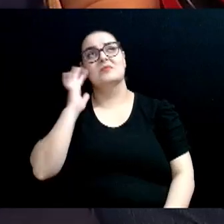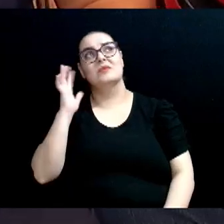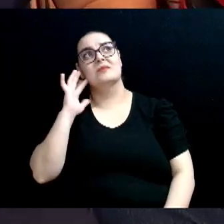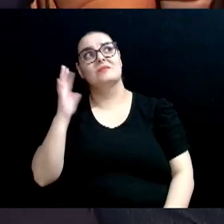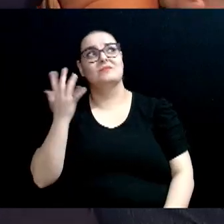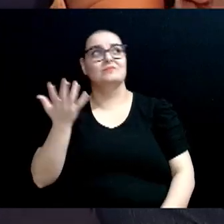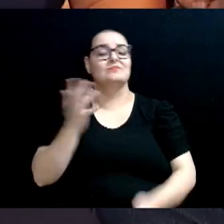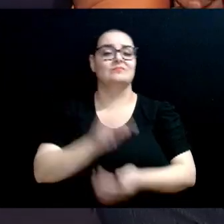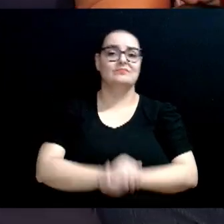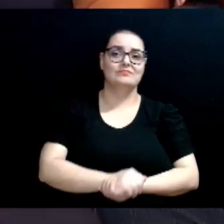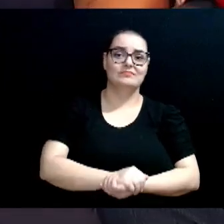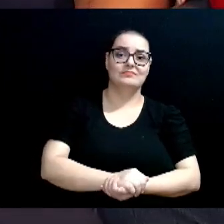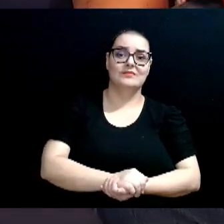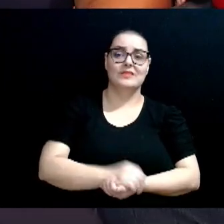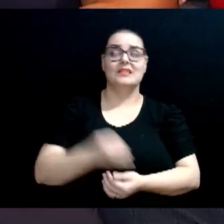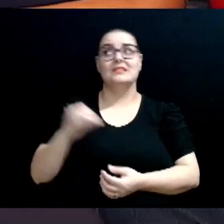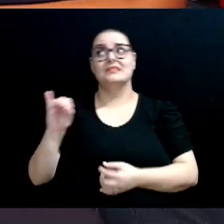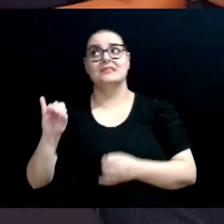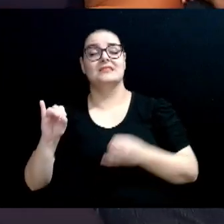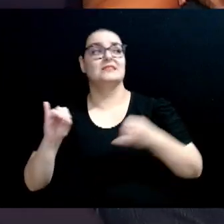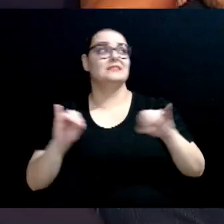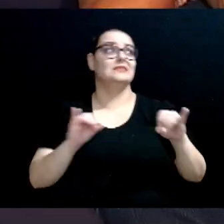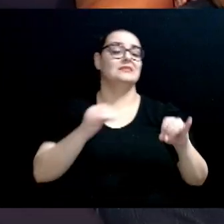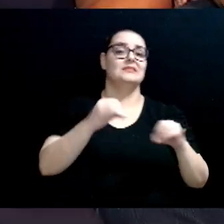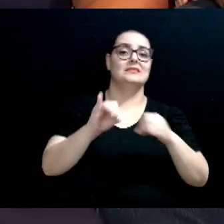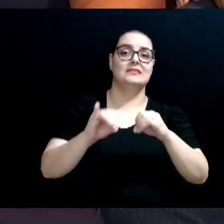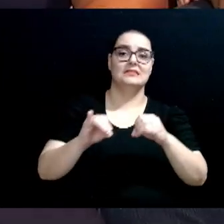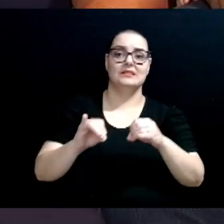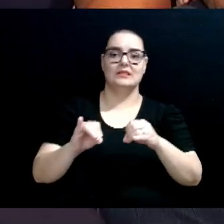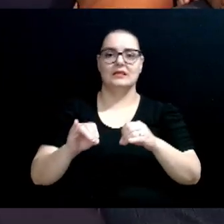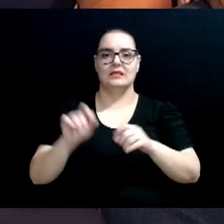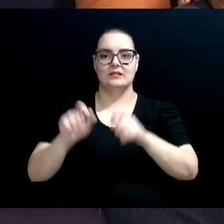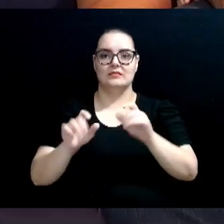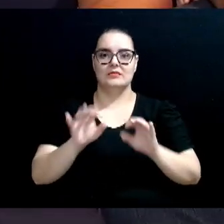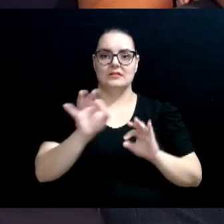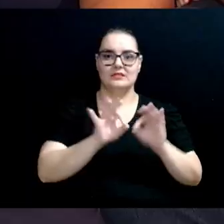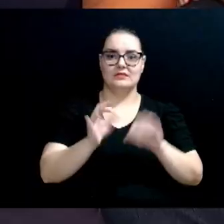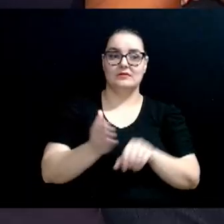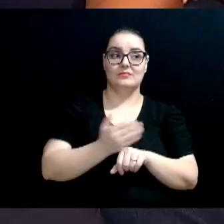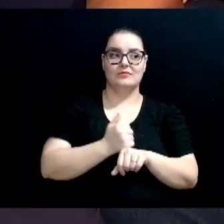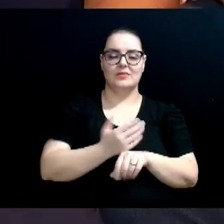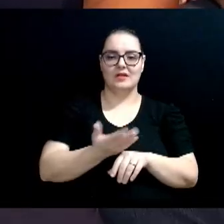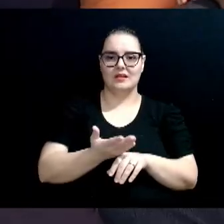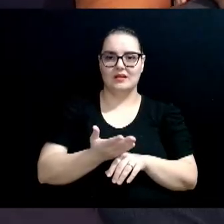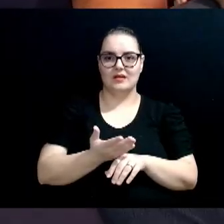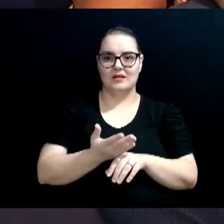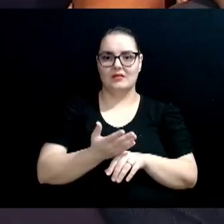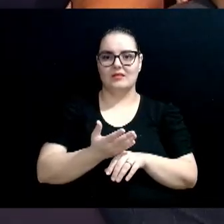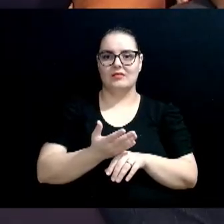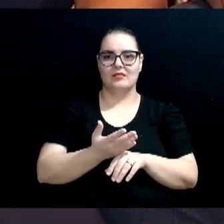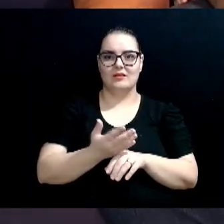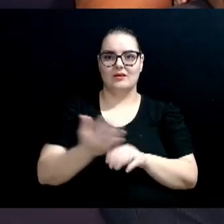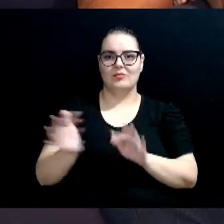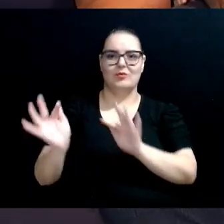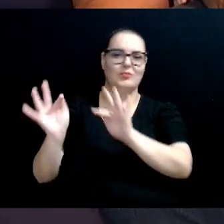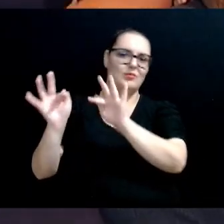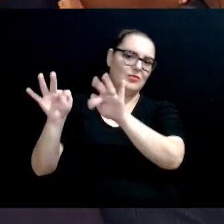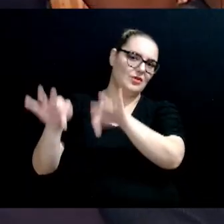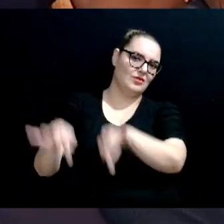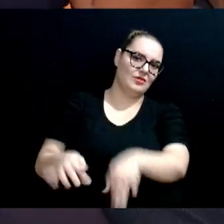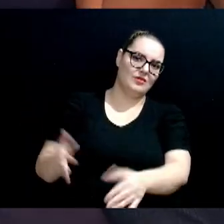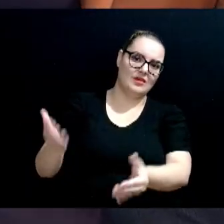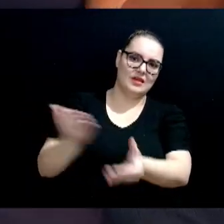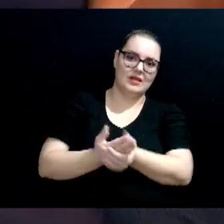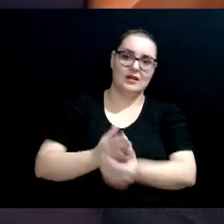é isso, se é aquilo. As pessoas se adiantam, né? Pro final do processo, quando